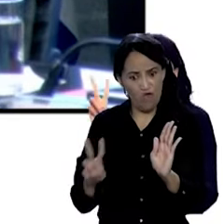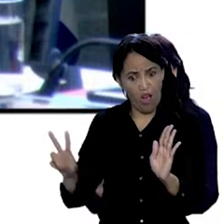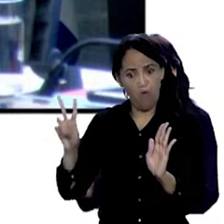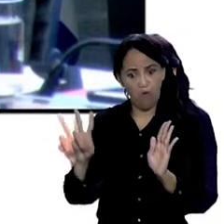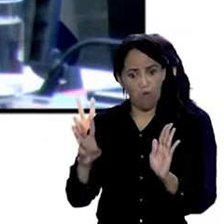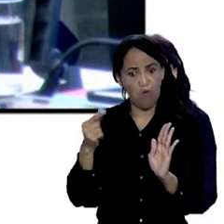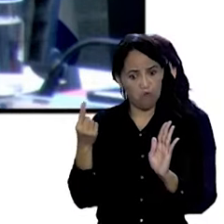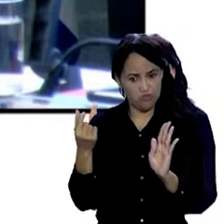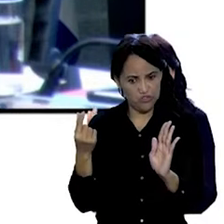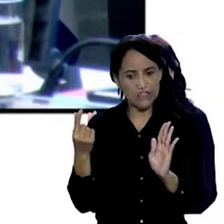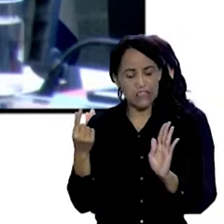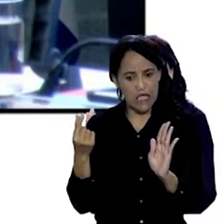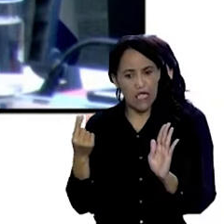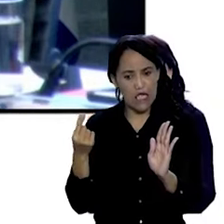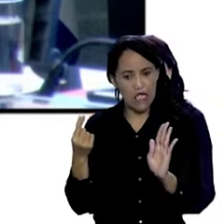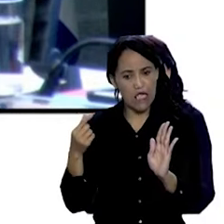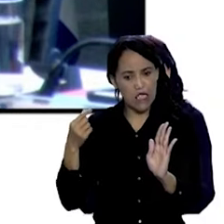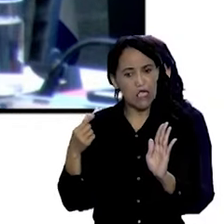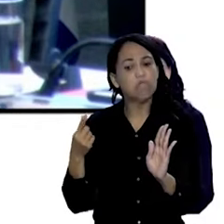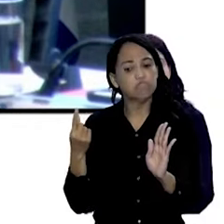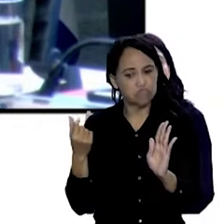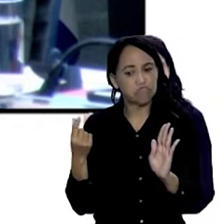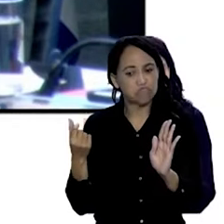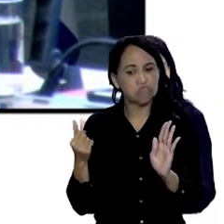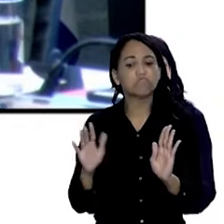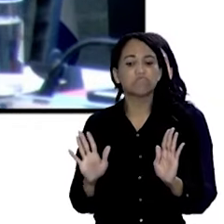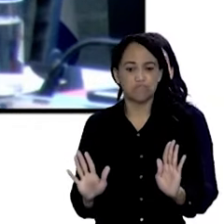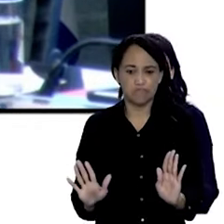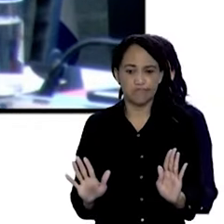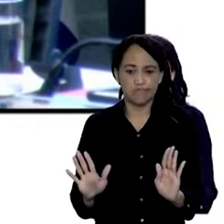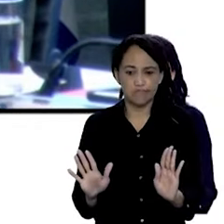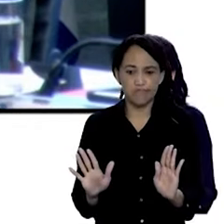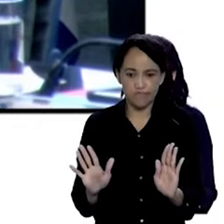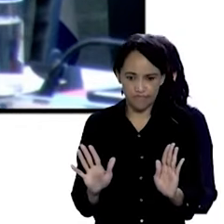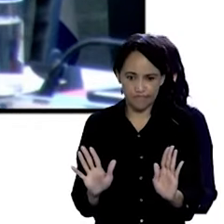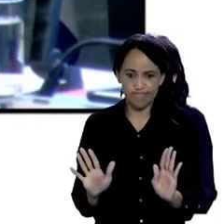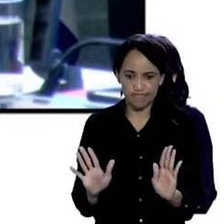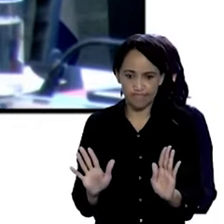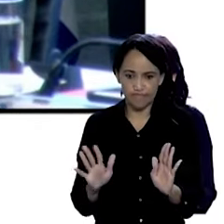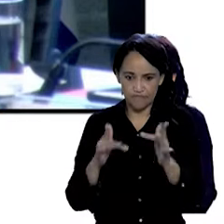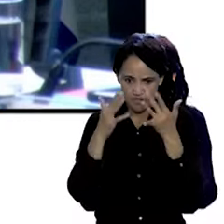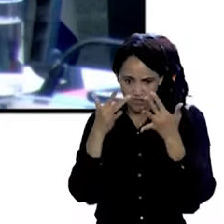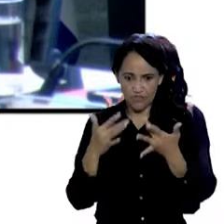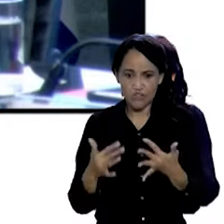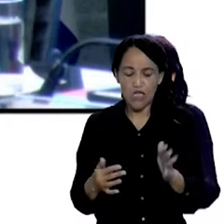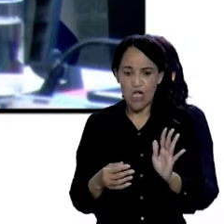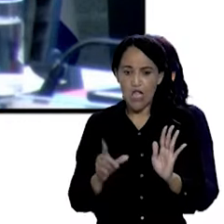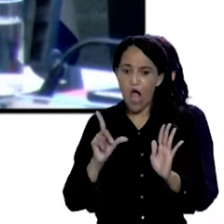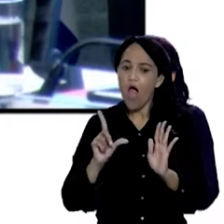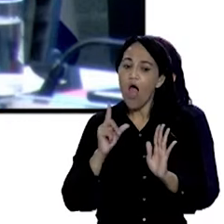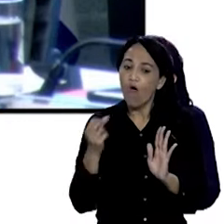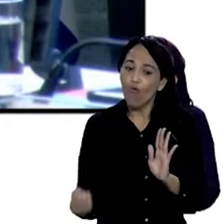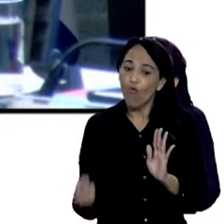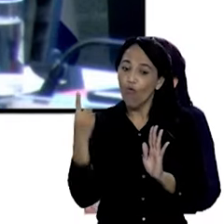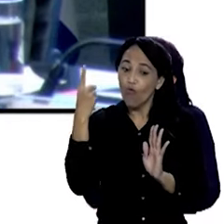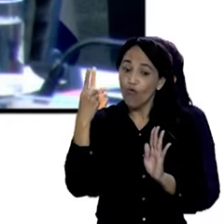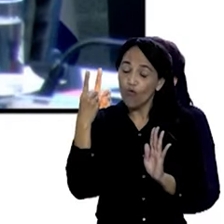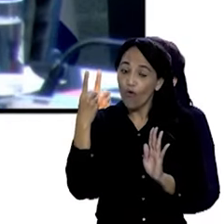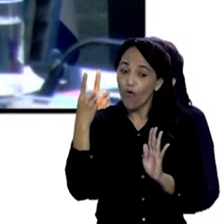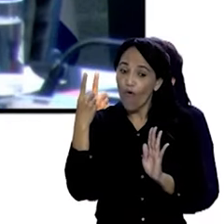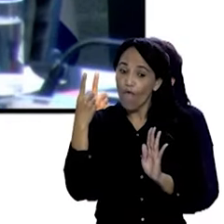eh dinheiro hum Esse é o o único filtro e que tem